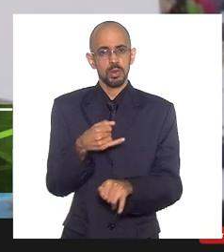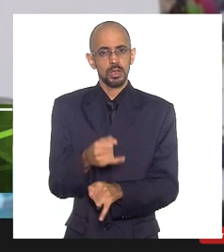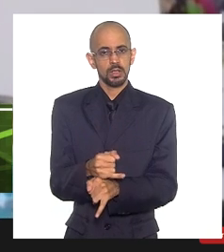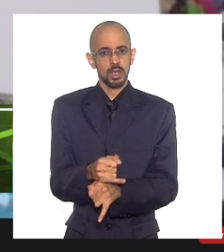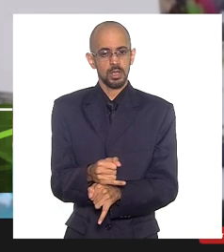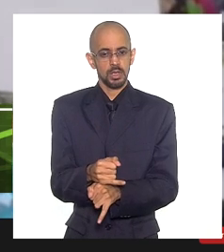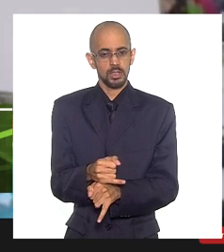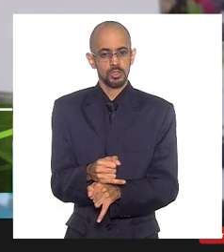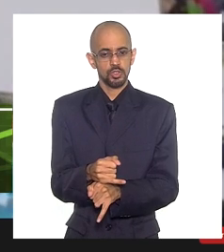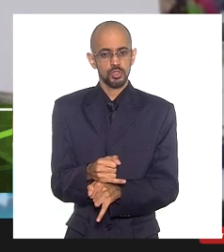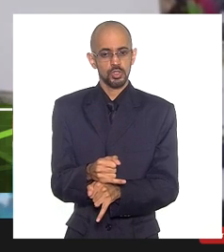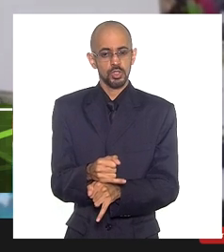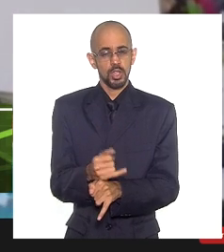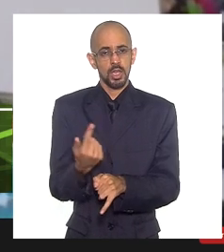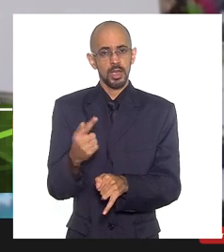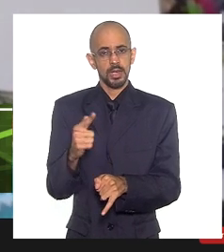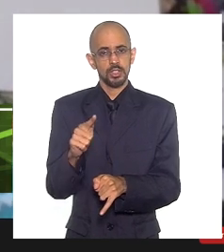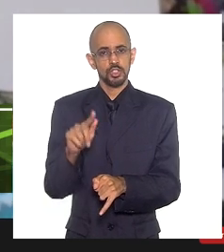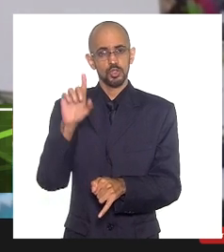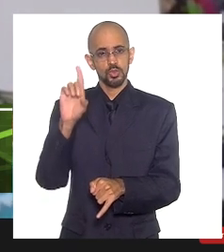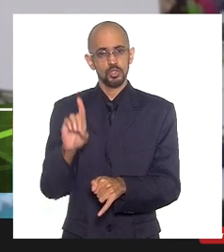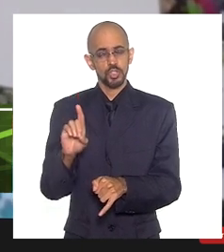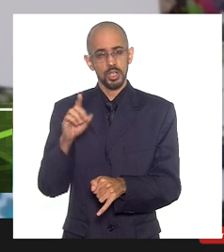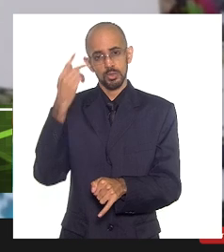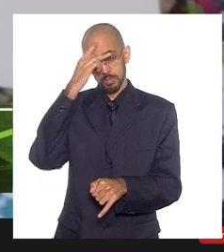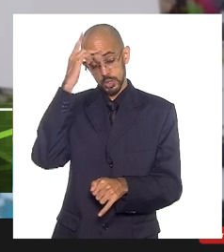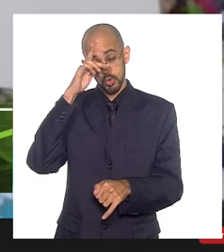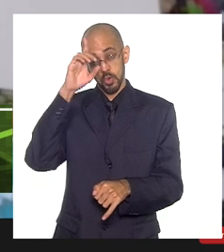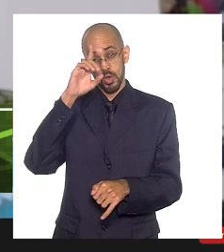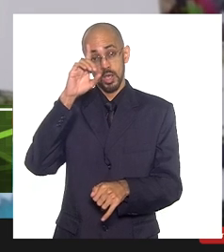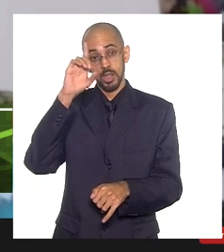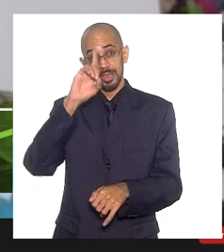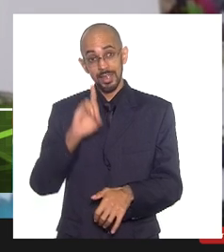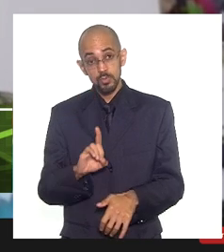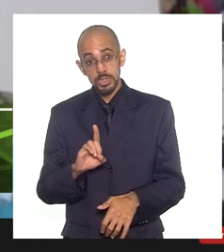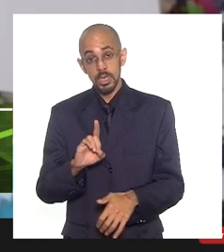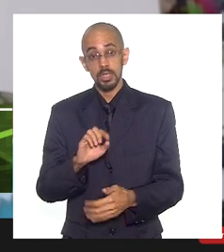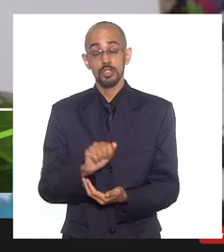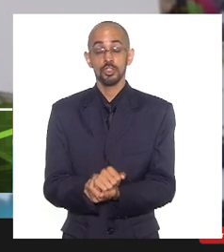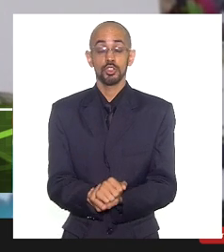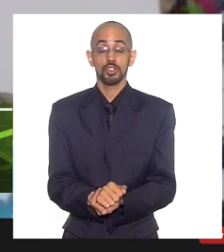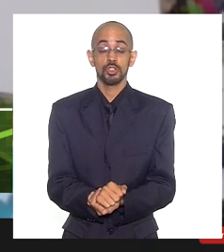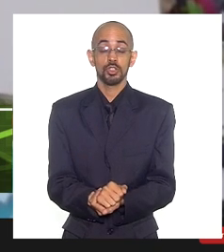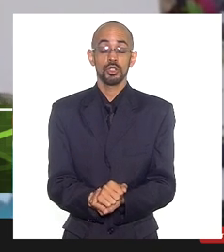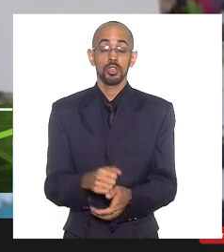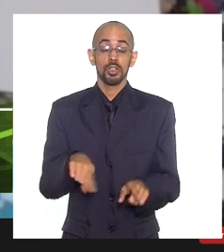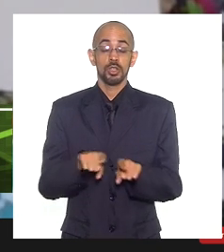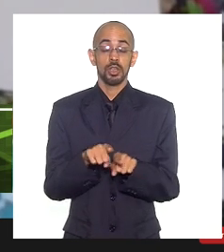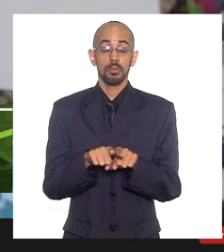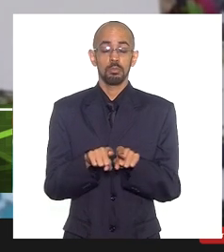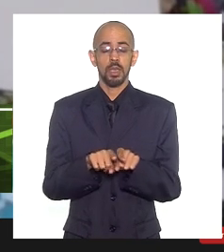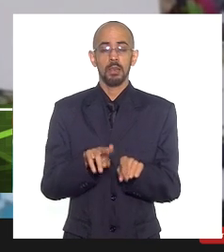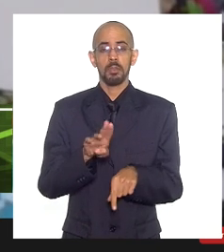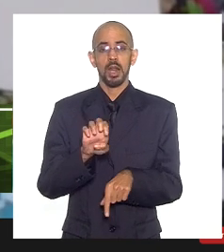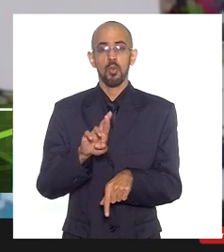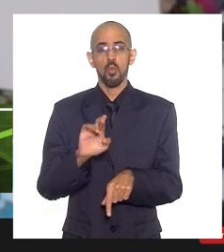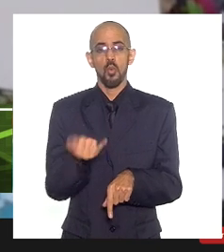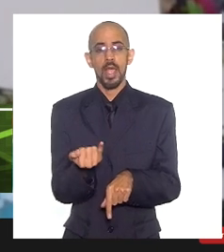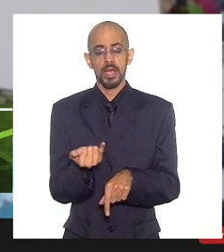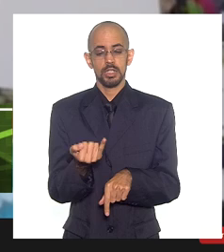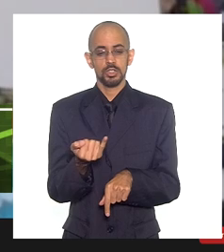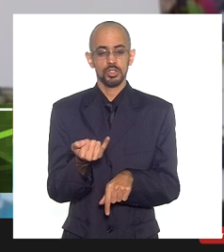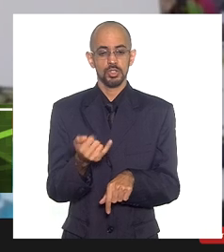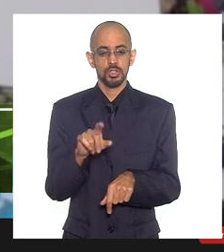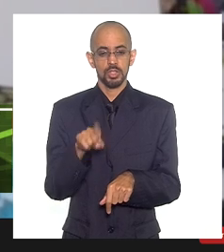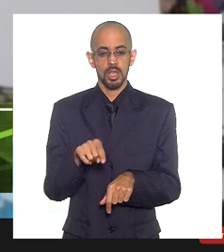a garantia do direito de pessoas com deficiências e aqui a gente tem uma questão que é para o ERG mas é mais do que tudo para todo o estado o